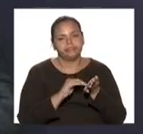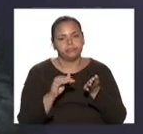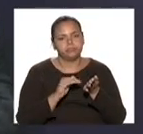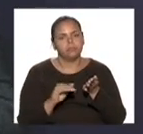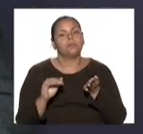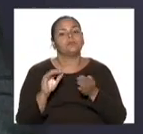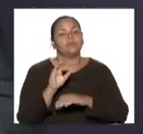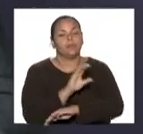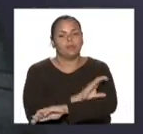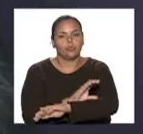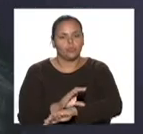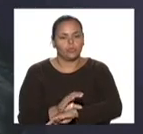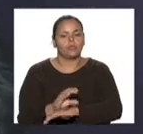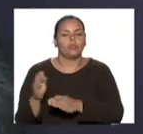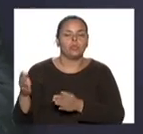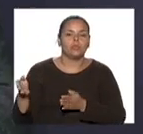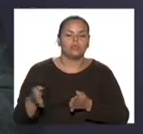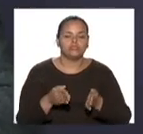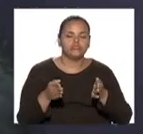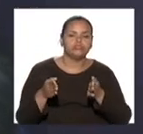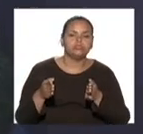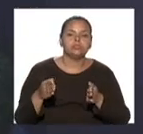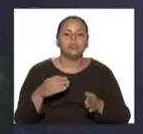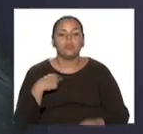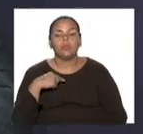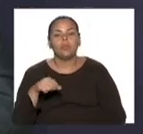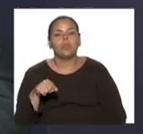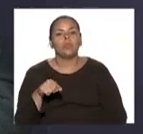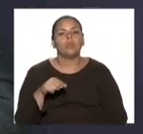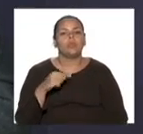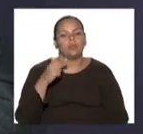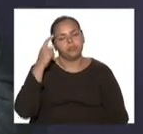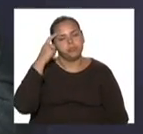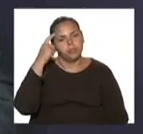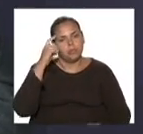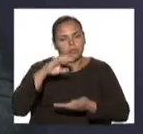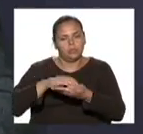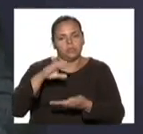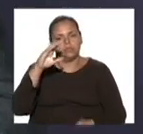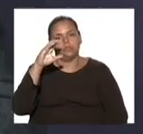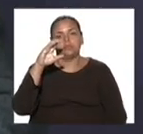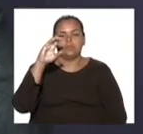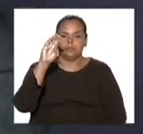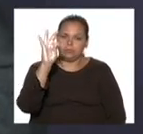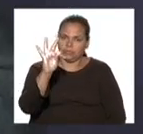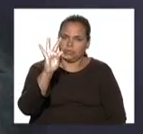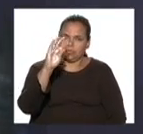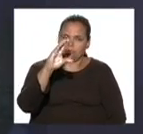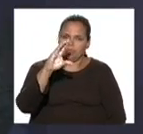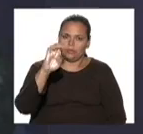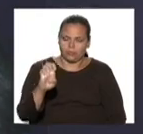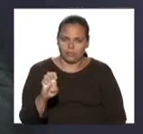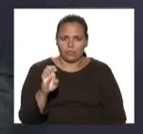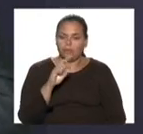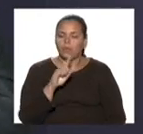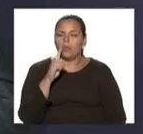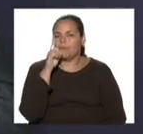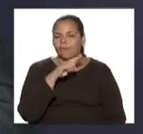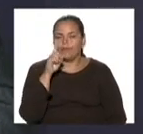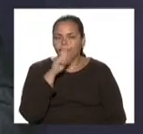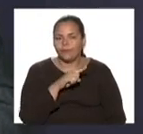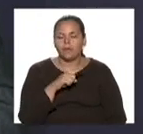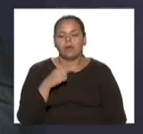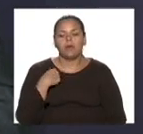de Cultura, um caminhar balizado por aquilo que pensa o Tribunal de Contas, para que você não cometa falhas durante a execução